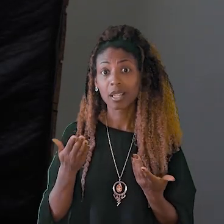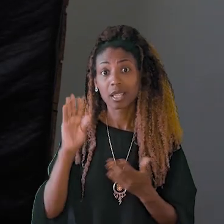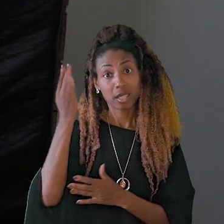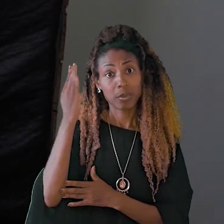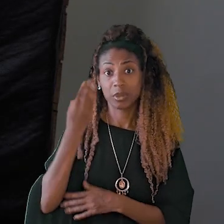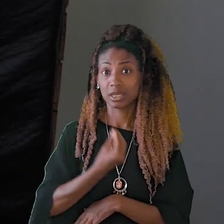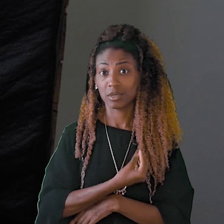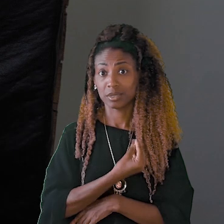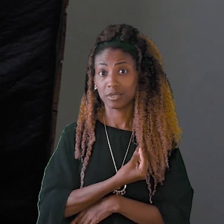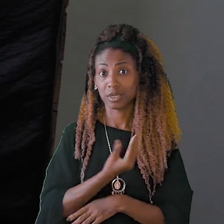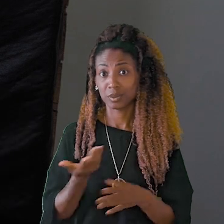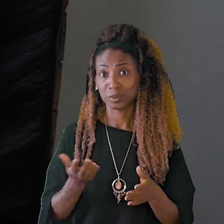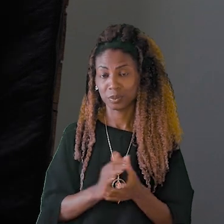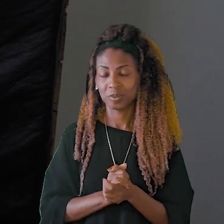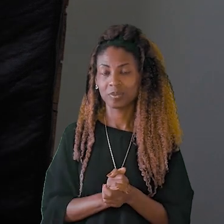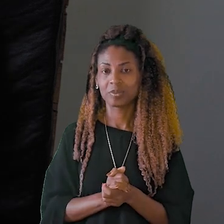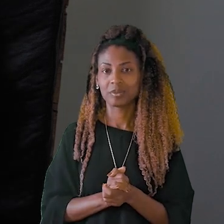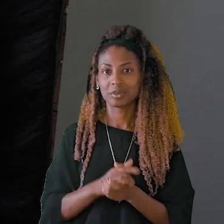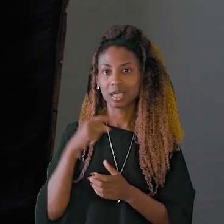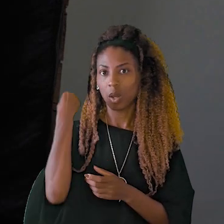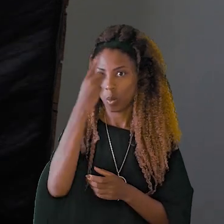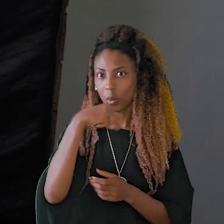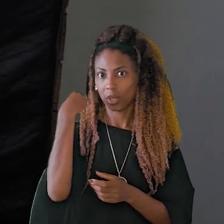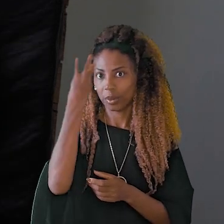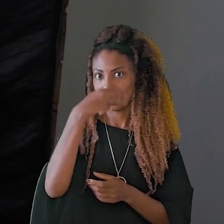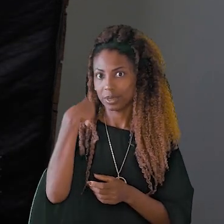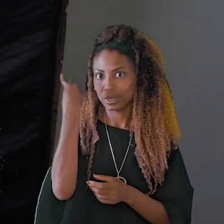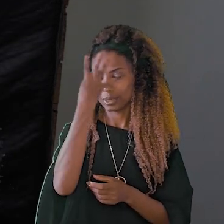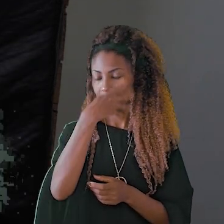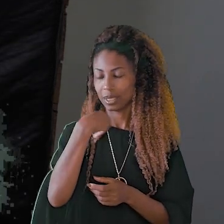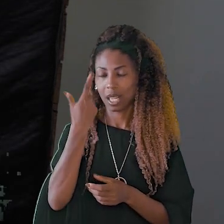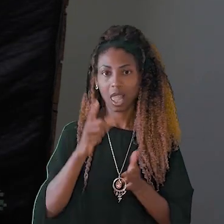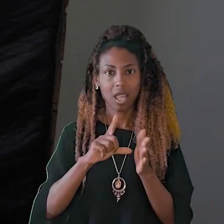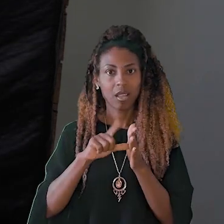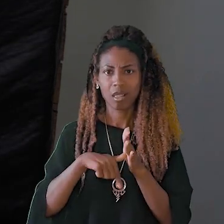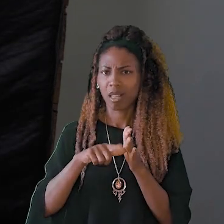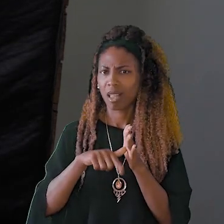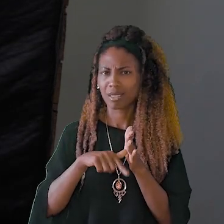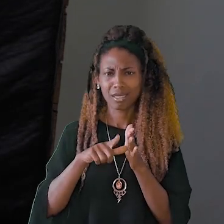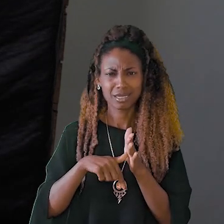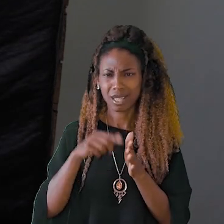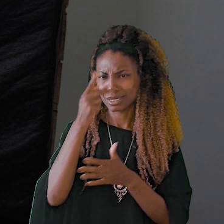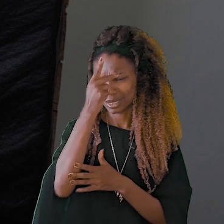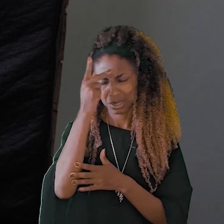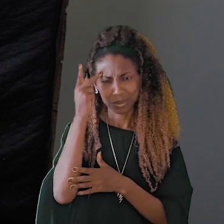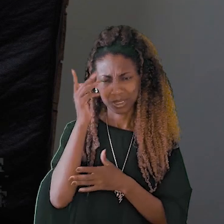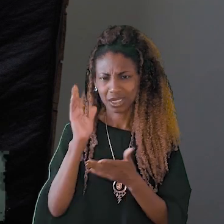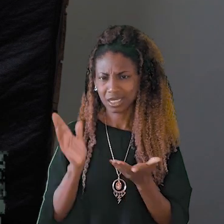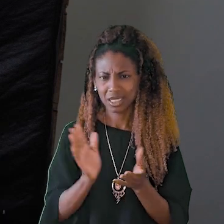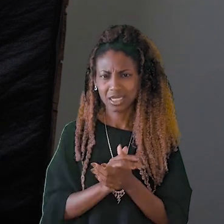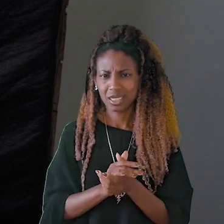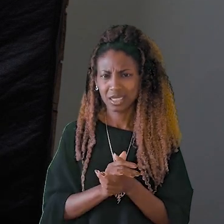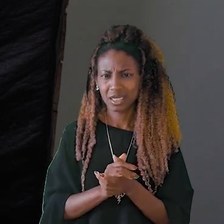né? Então passou horas, passou tempo, passou segundos e aí começou a atrasar, as pessoas começaram a ver. Eu não abri meu